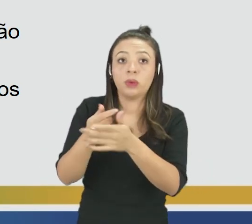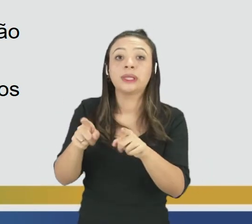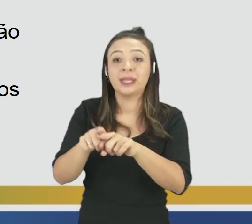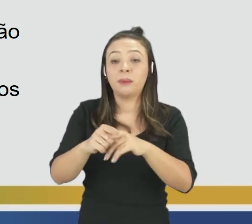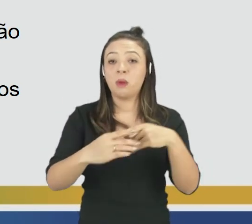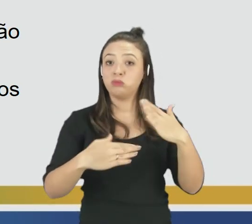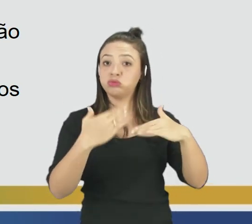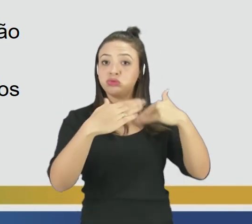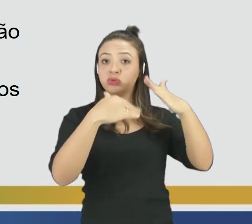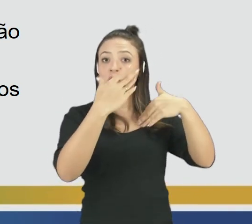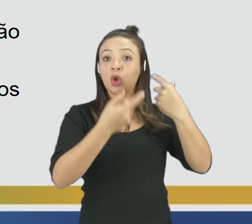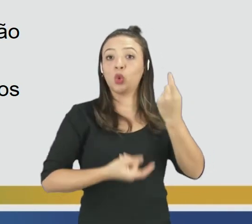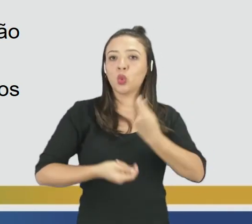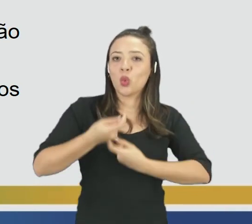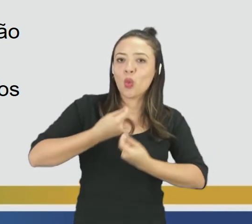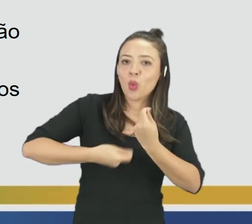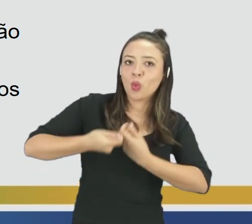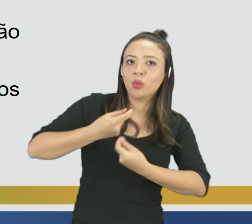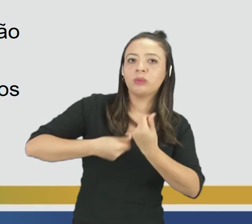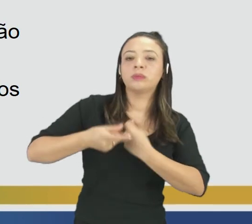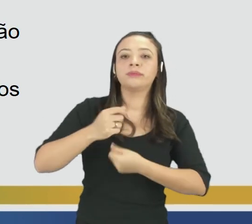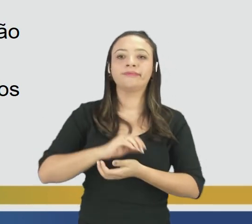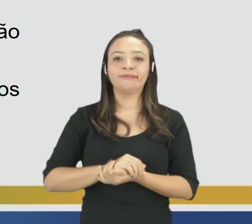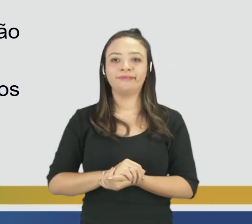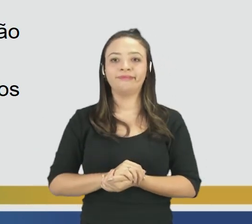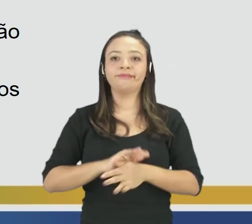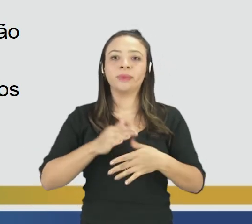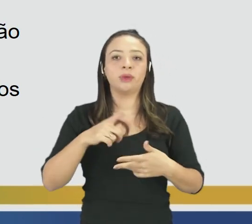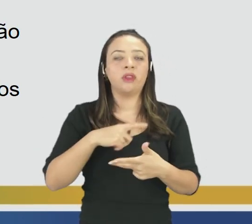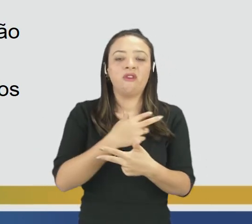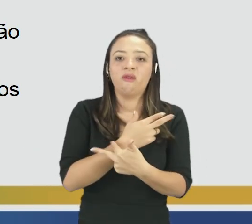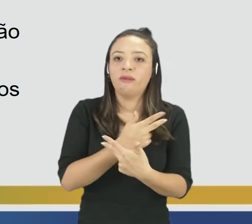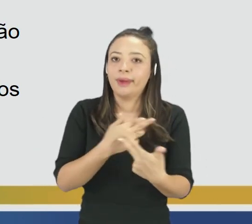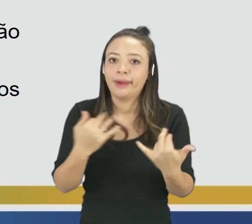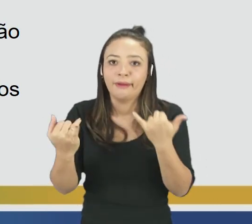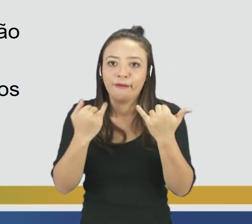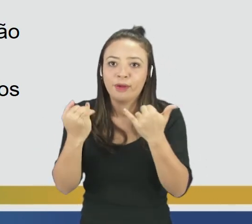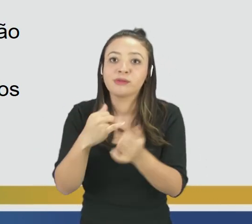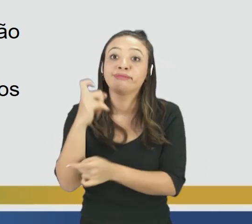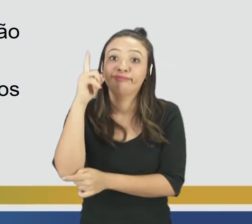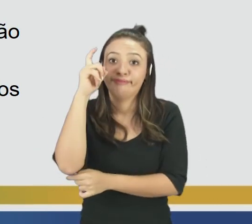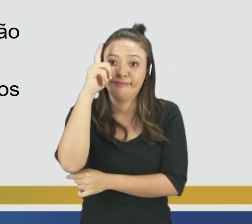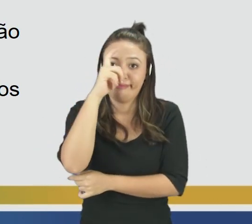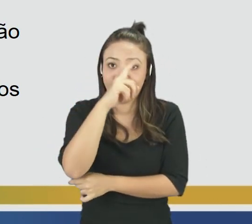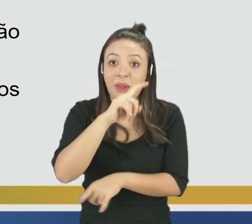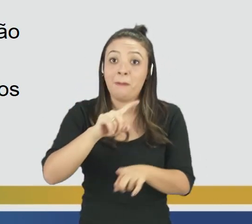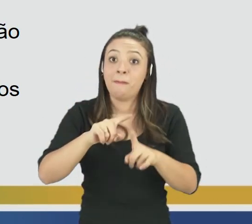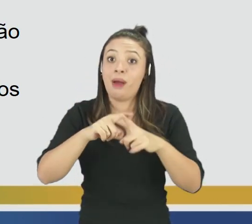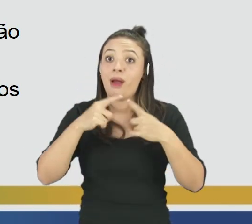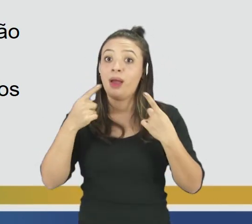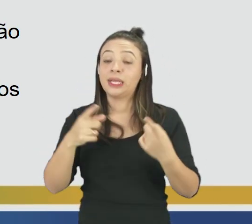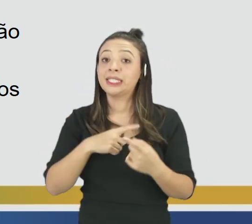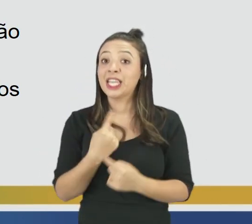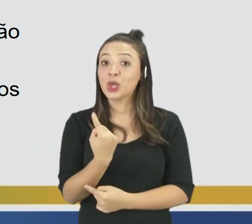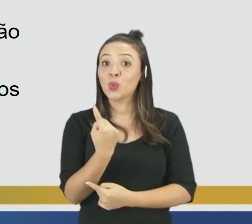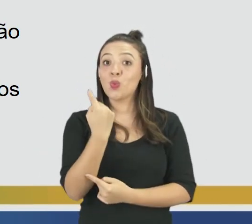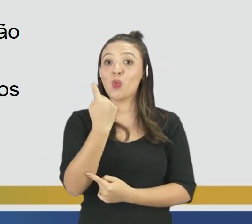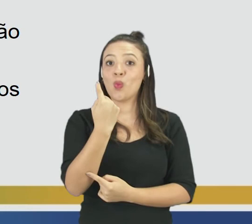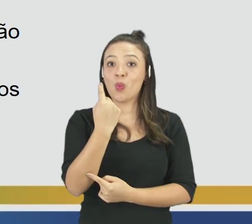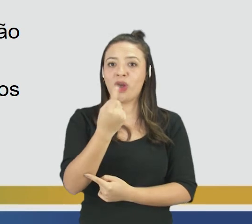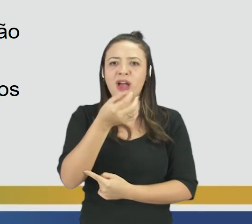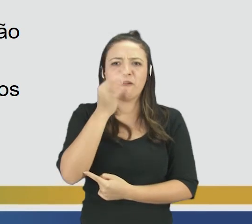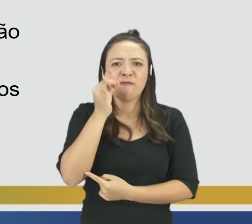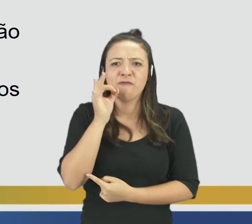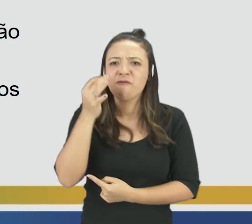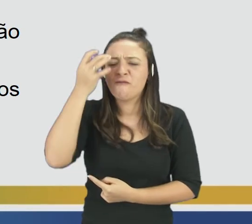financeiro bom são muitas conceitos complicado sair mais dentre todos têm uma e que